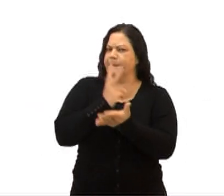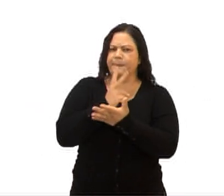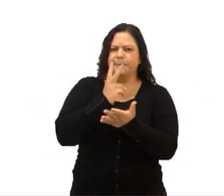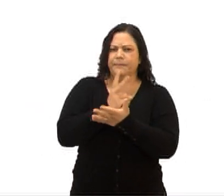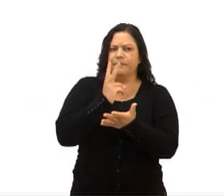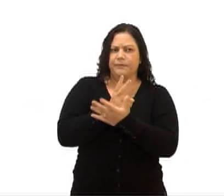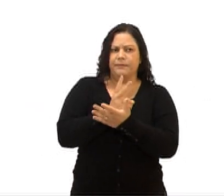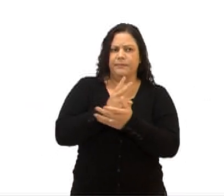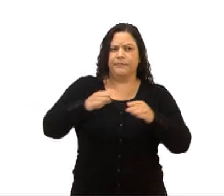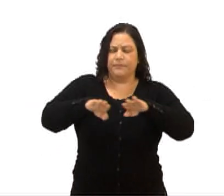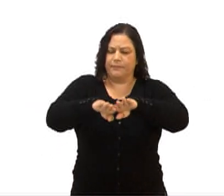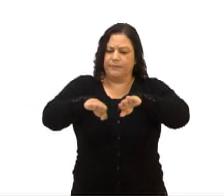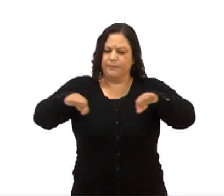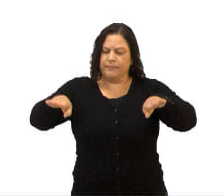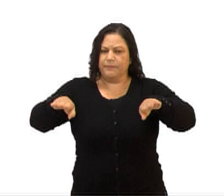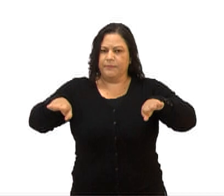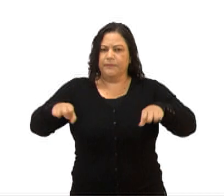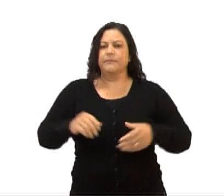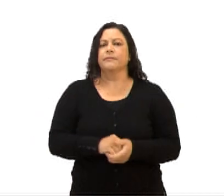aqui